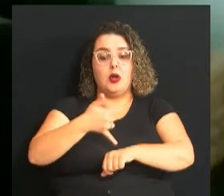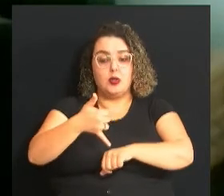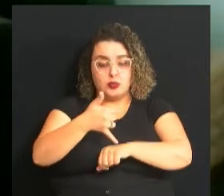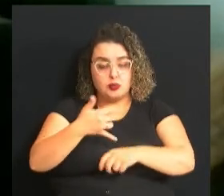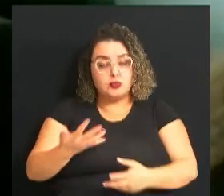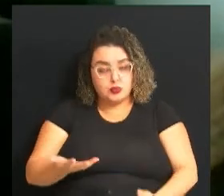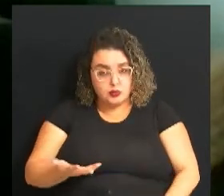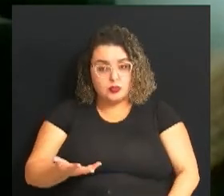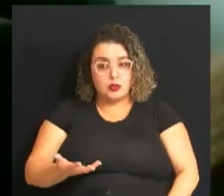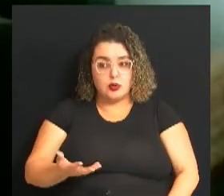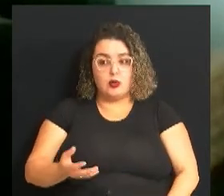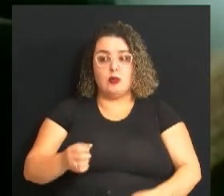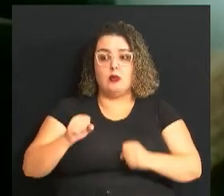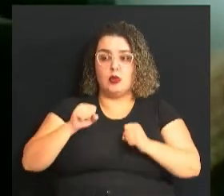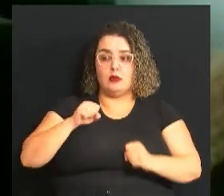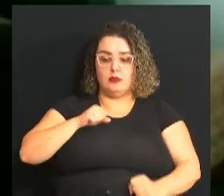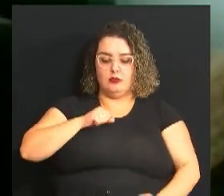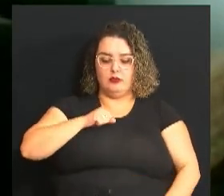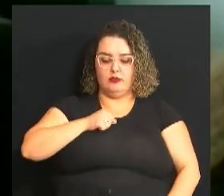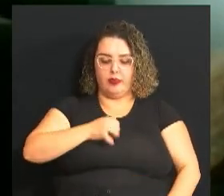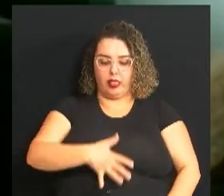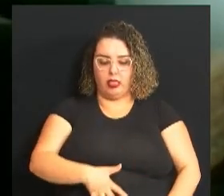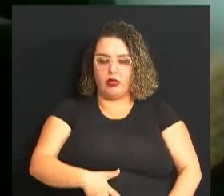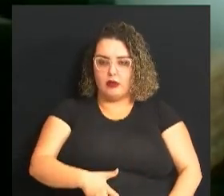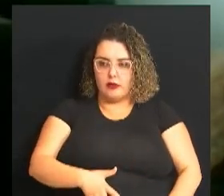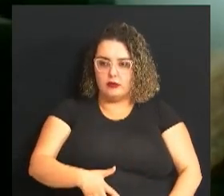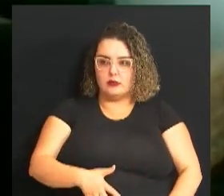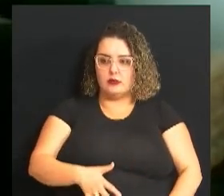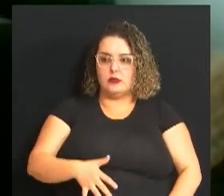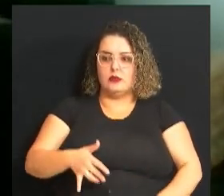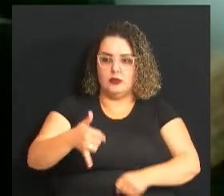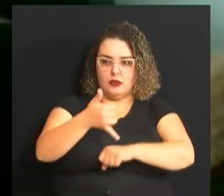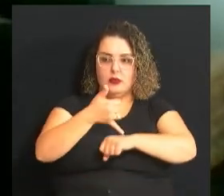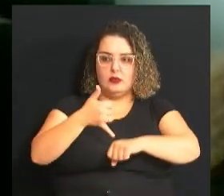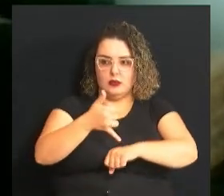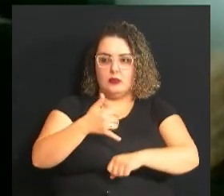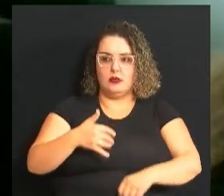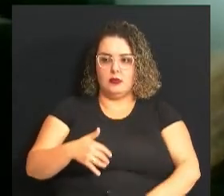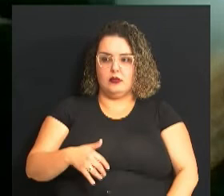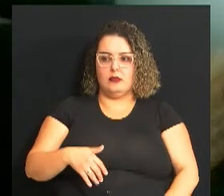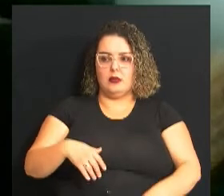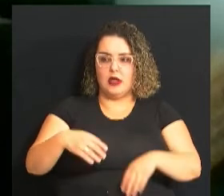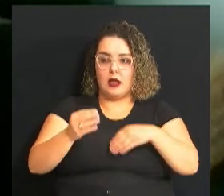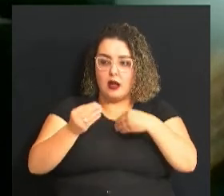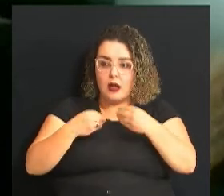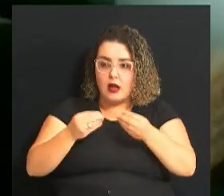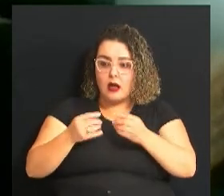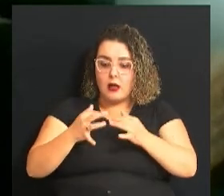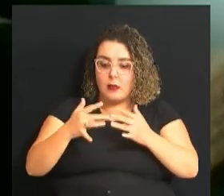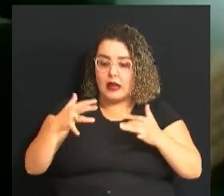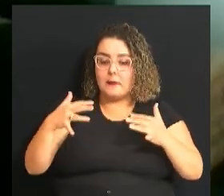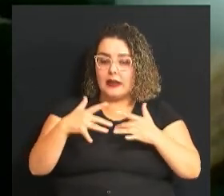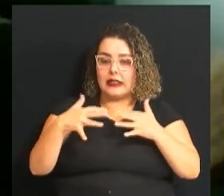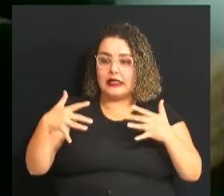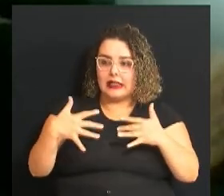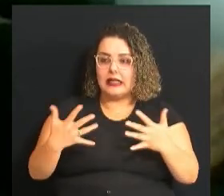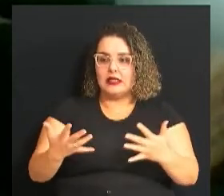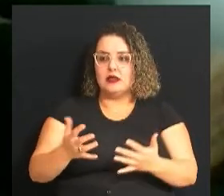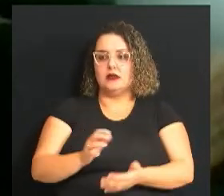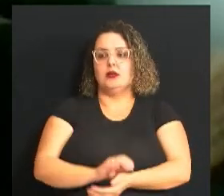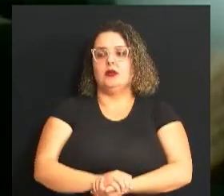pode ter uma diarreia que a gente chama com gordura, né? Mais amolecida, mais brilhosa, né? Mais brilhante.